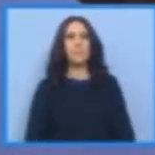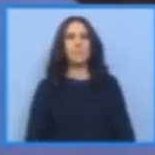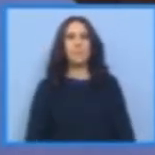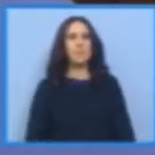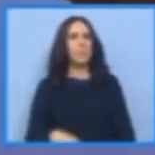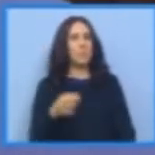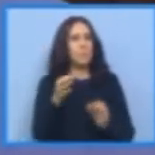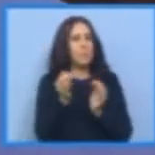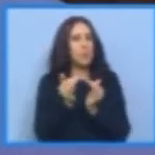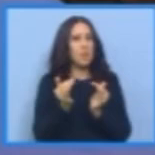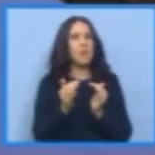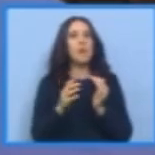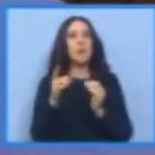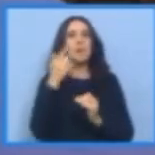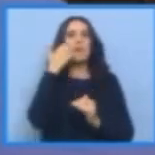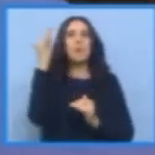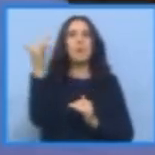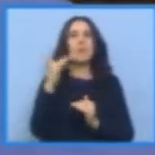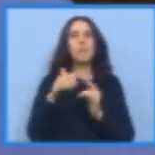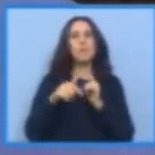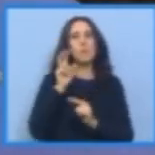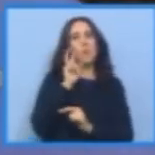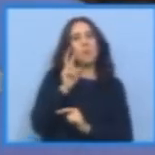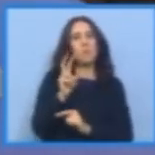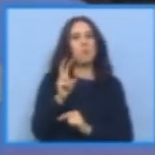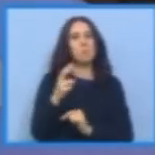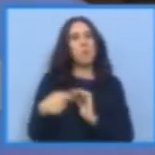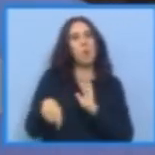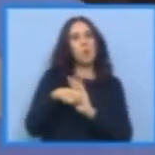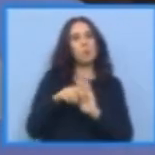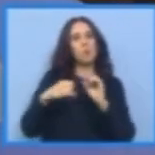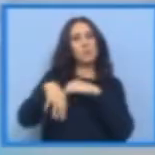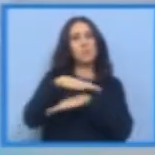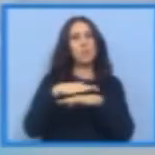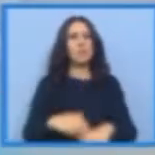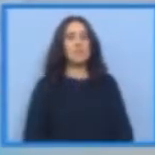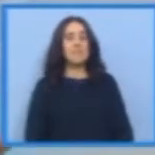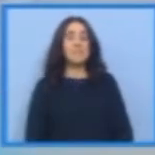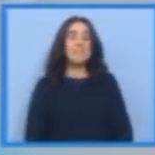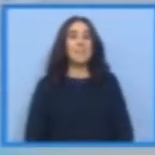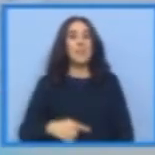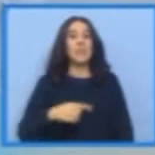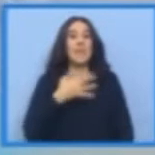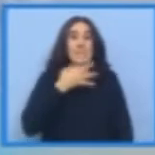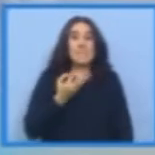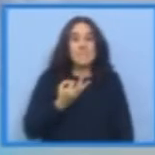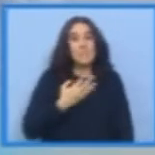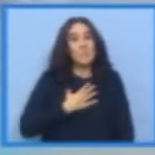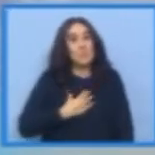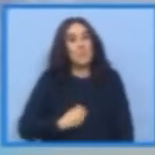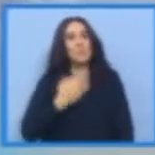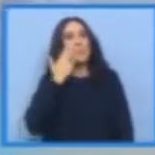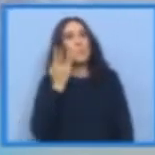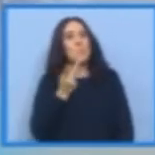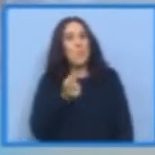que olha para os migrantes e refugiados como alguma ameaça social? Nós gostaríamos de acreditar que sim. Não tenho os números quantificados,